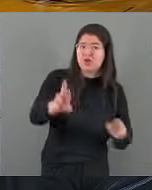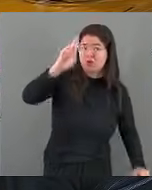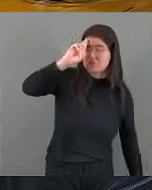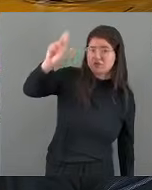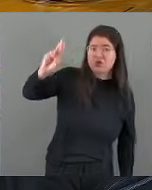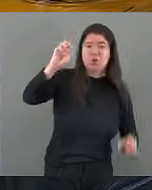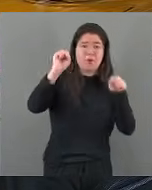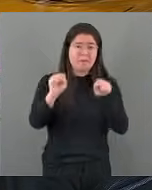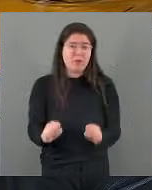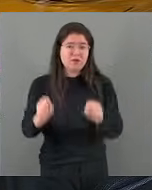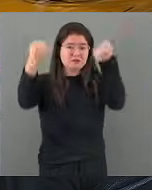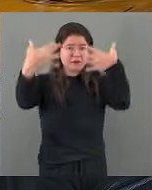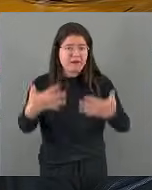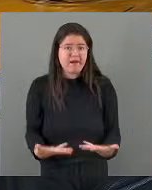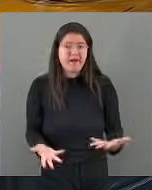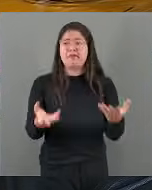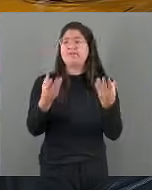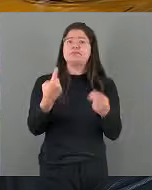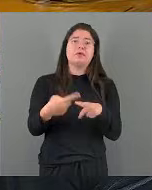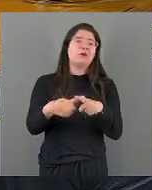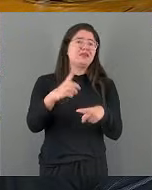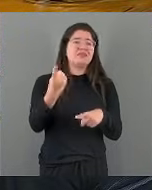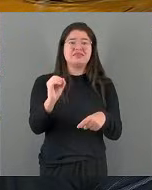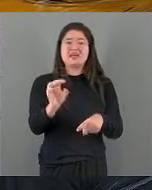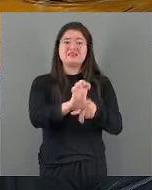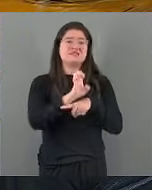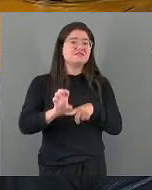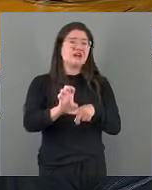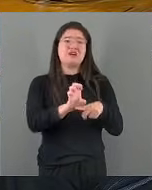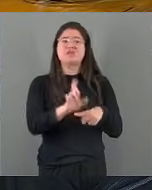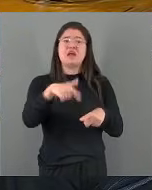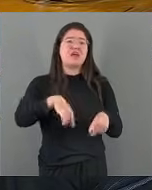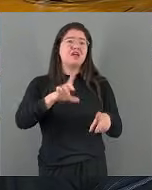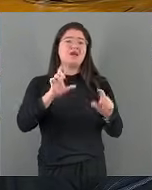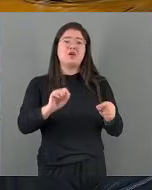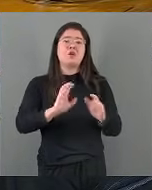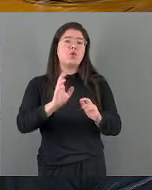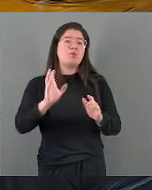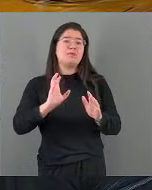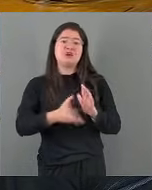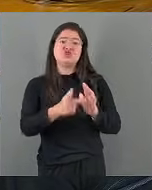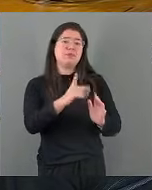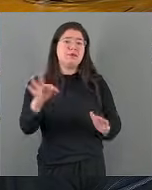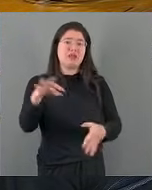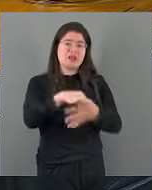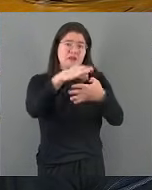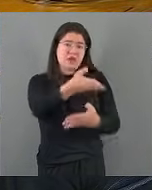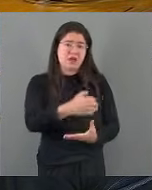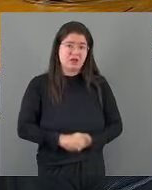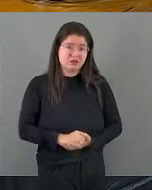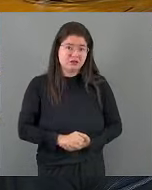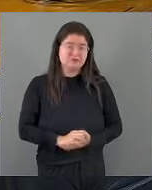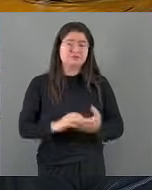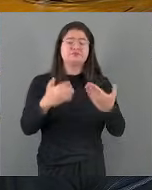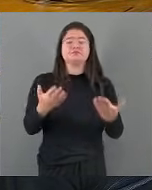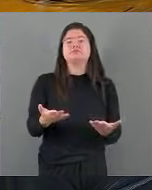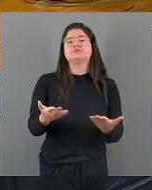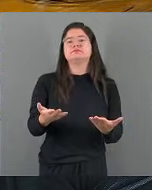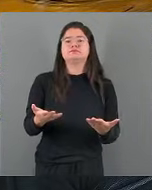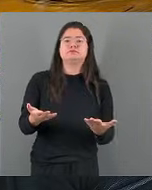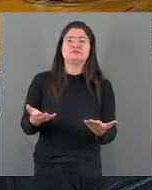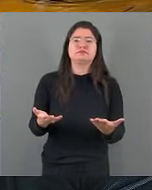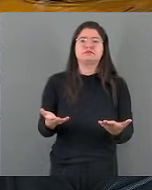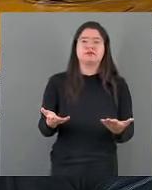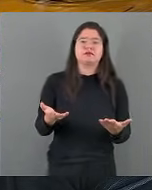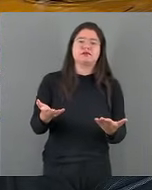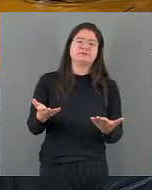traçar algum paralelo, por exemplo, com alguns sinais trocados que esse governo tem dado, com relação, por exemplo,